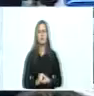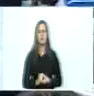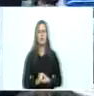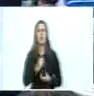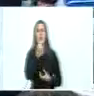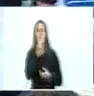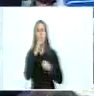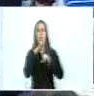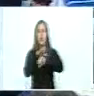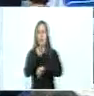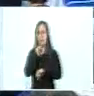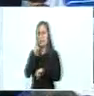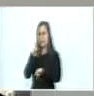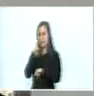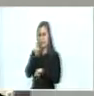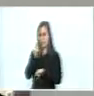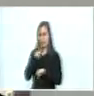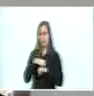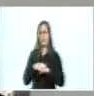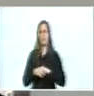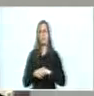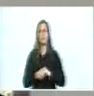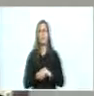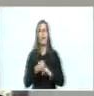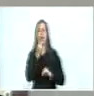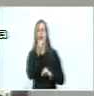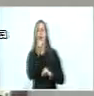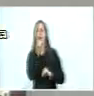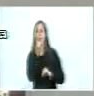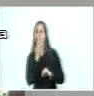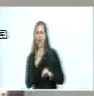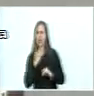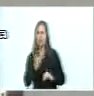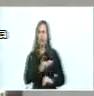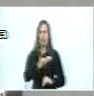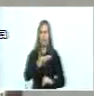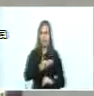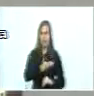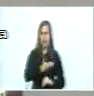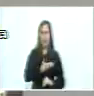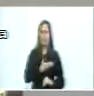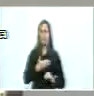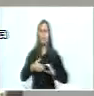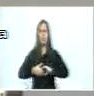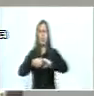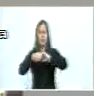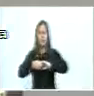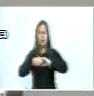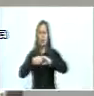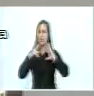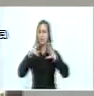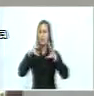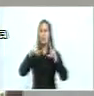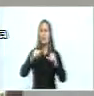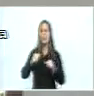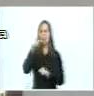Boa noite, senhor presidente. Boa noite para os novos colegas, cumprimentar aqui ao público presente.